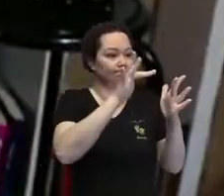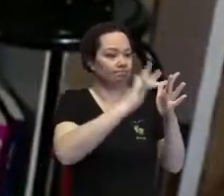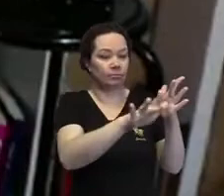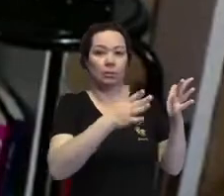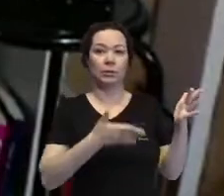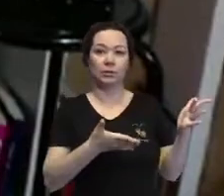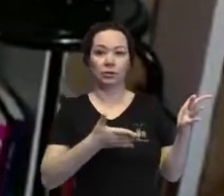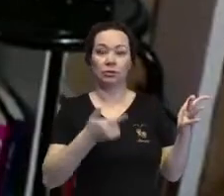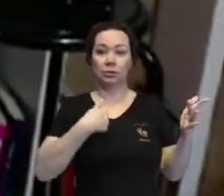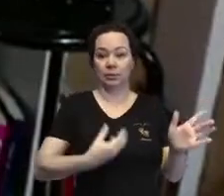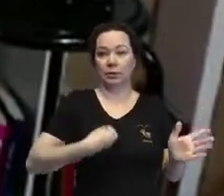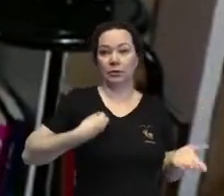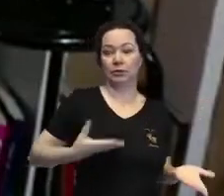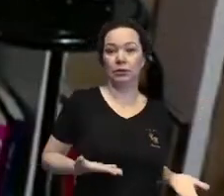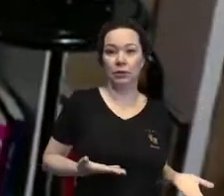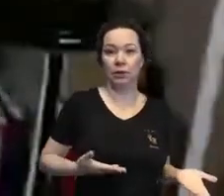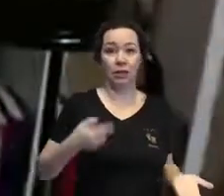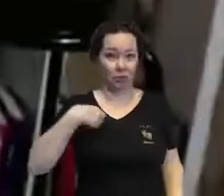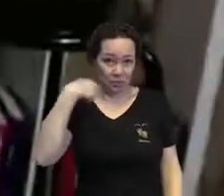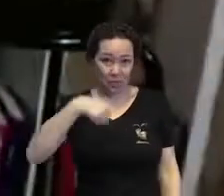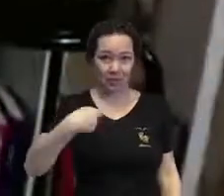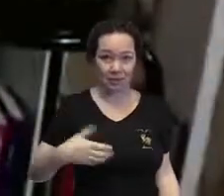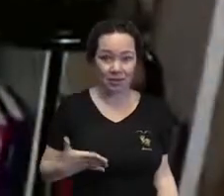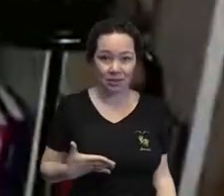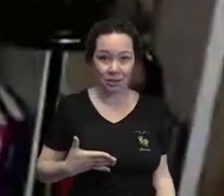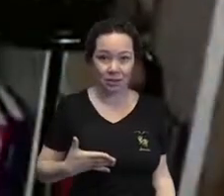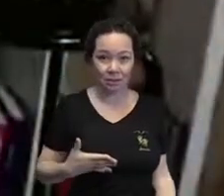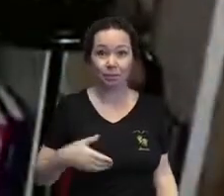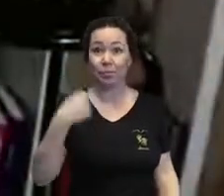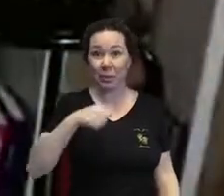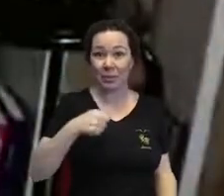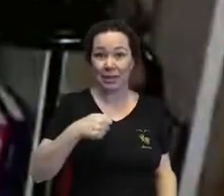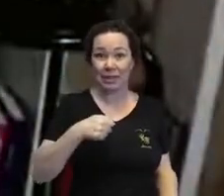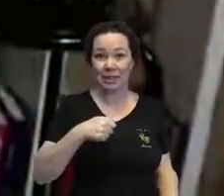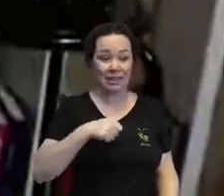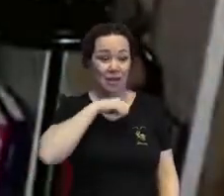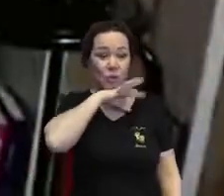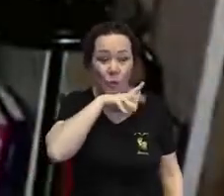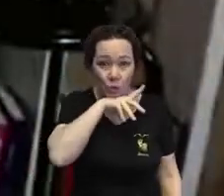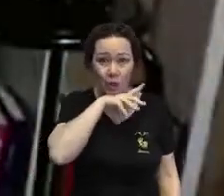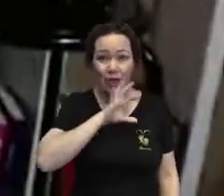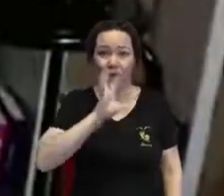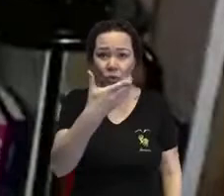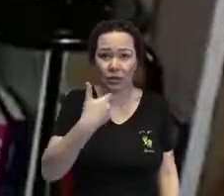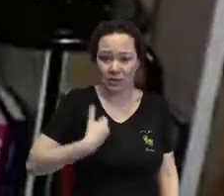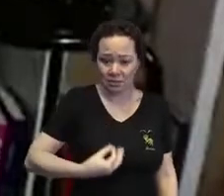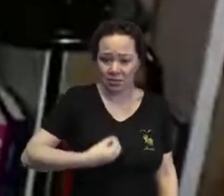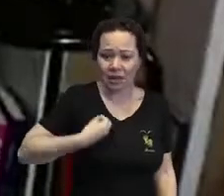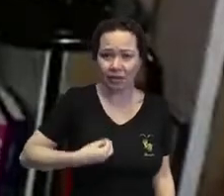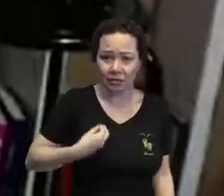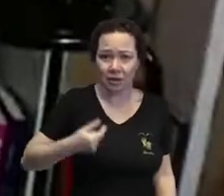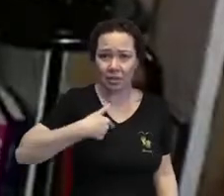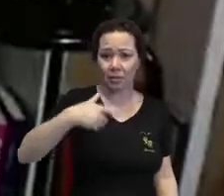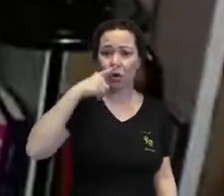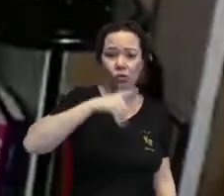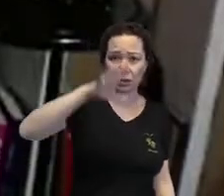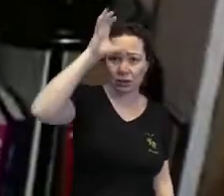vida? Eu preciso viver isso? O destino precisa ser tão cruel comigo para que eu aprenda?